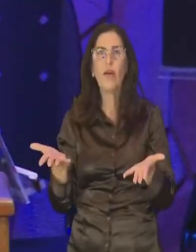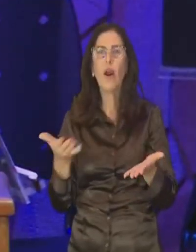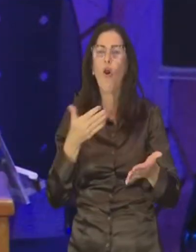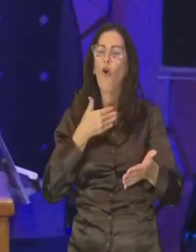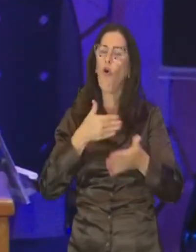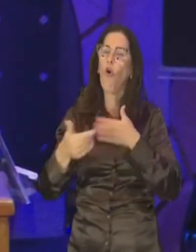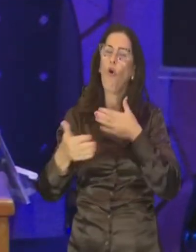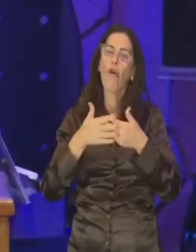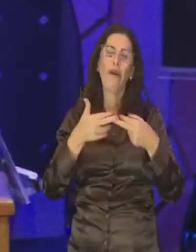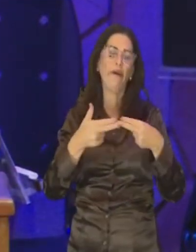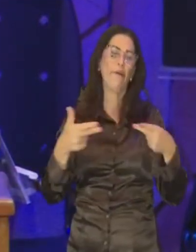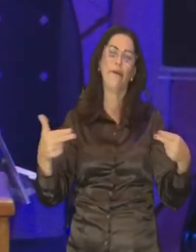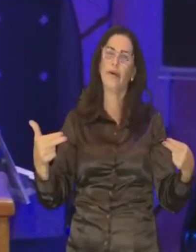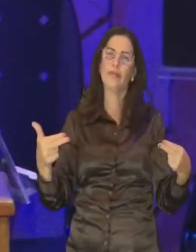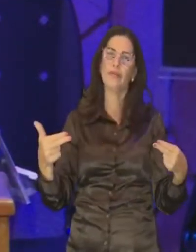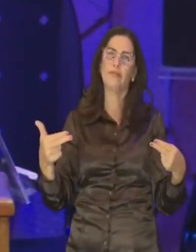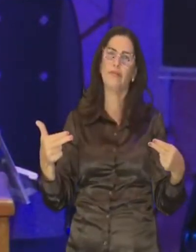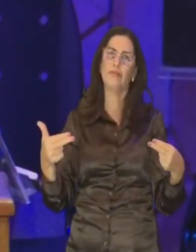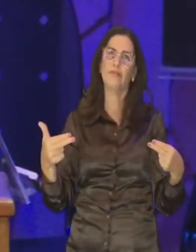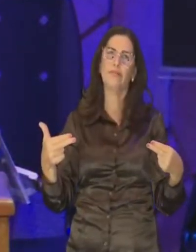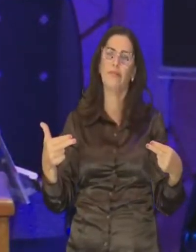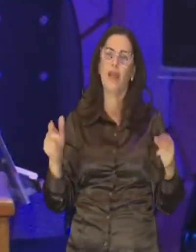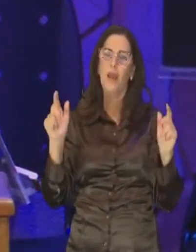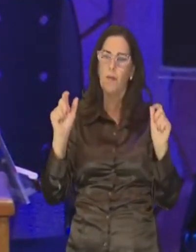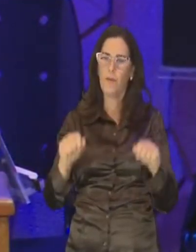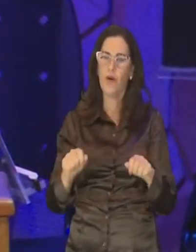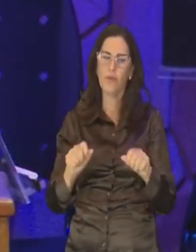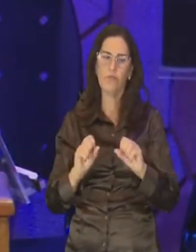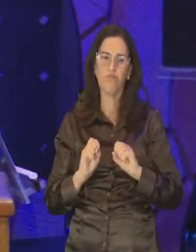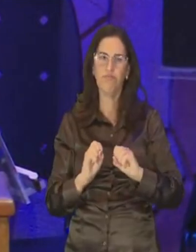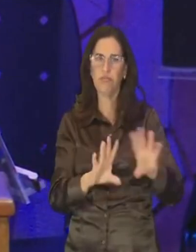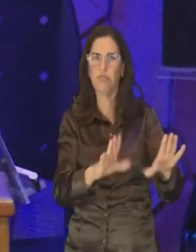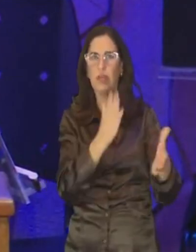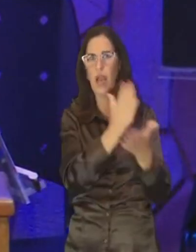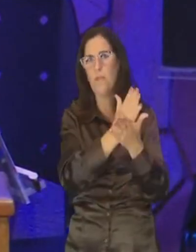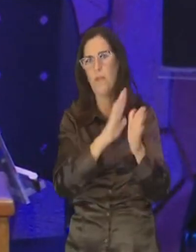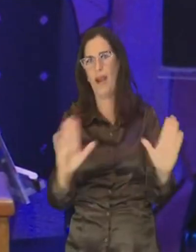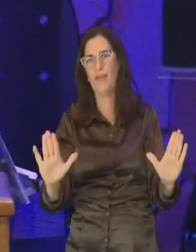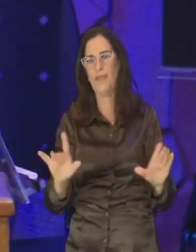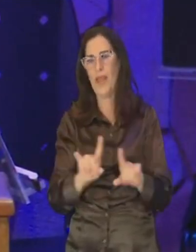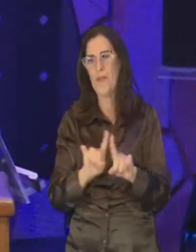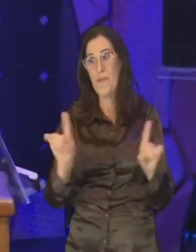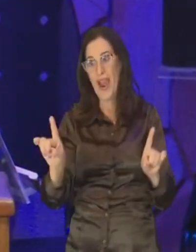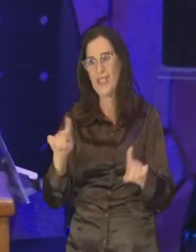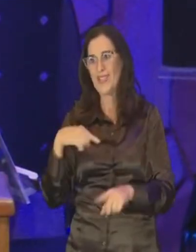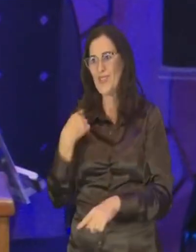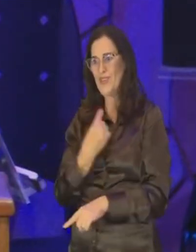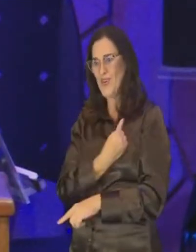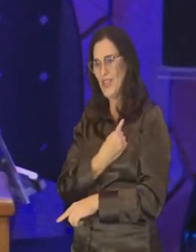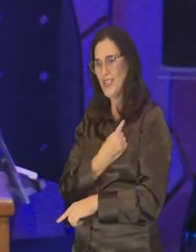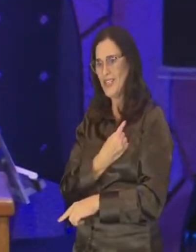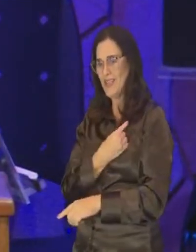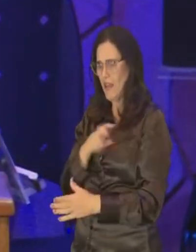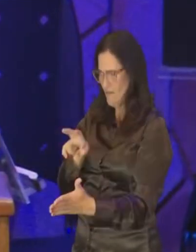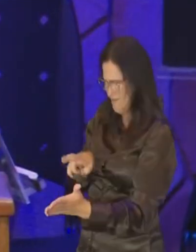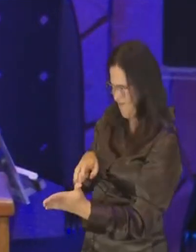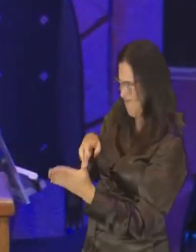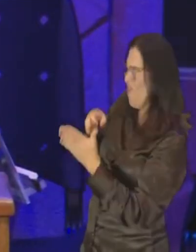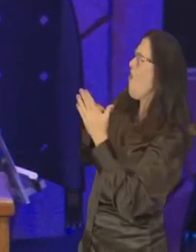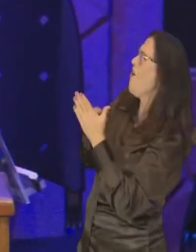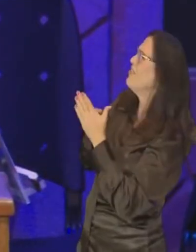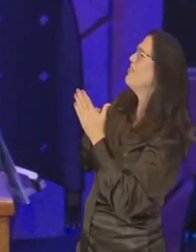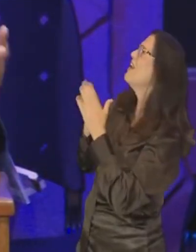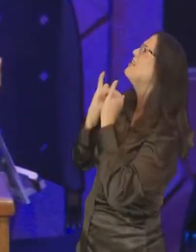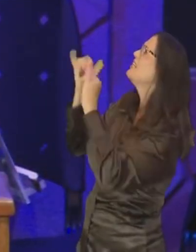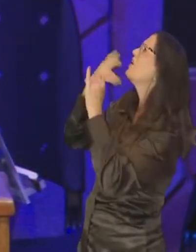qualquer coisa pode ir embora. Mas se nós dobrarmos os nossos joelhos e